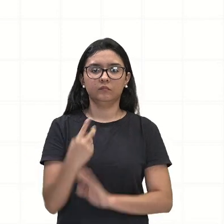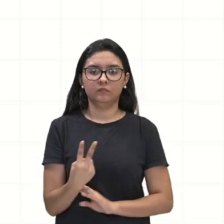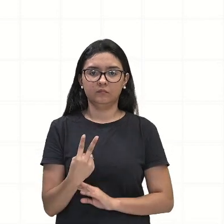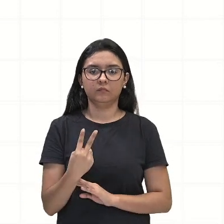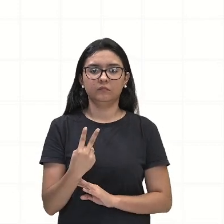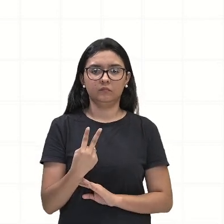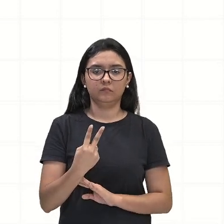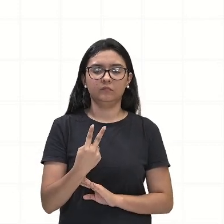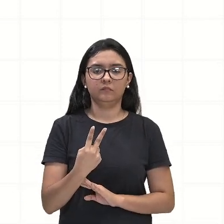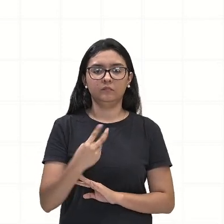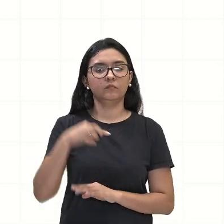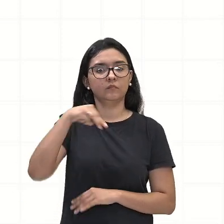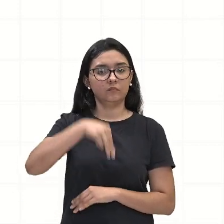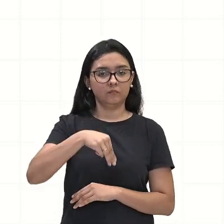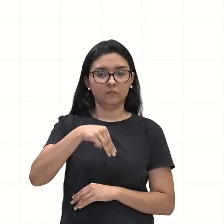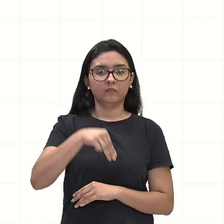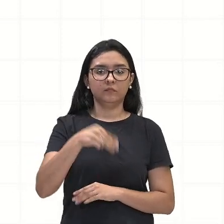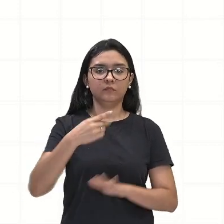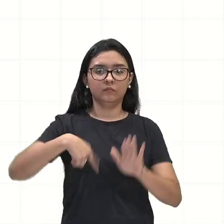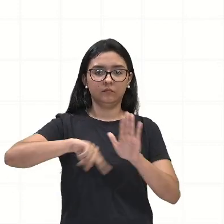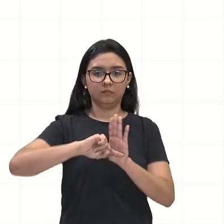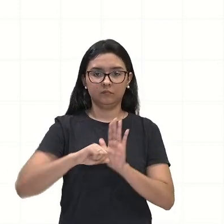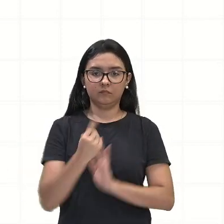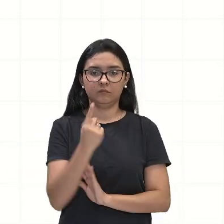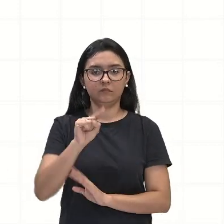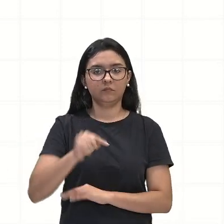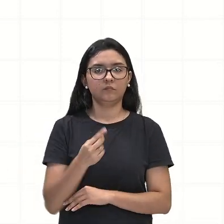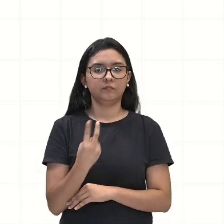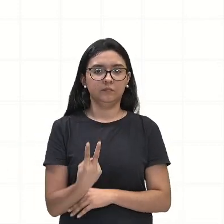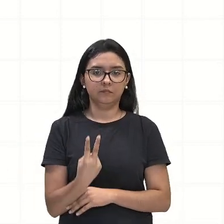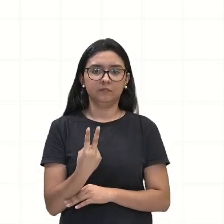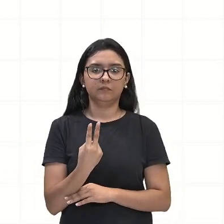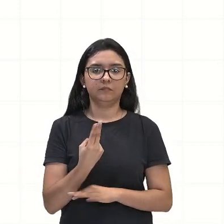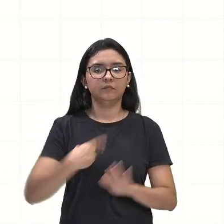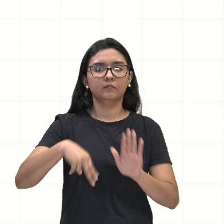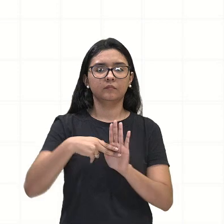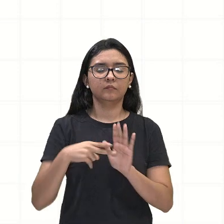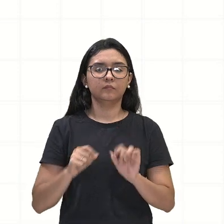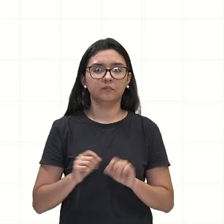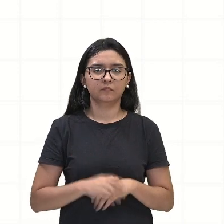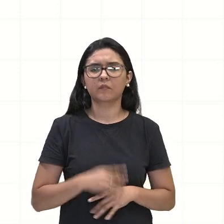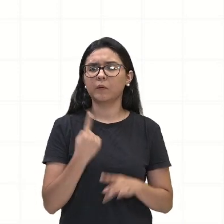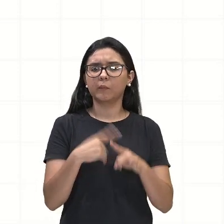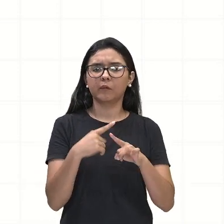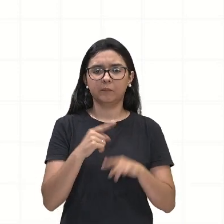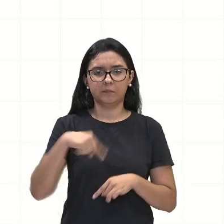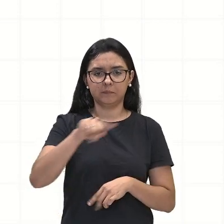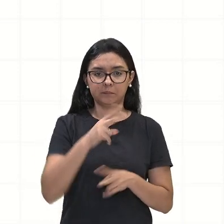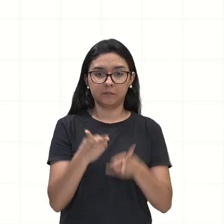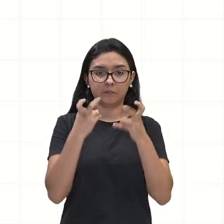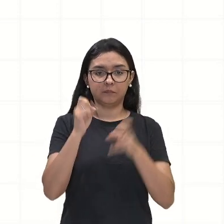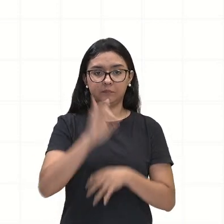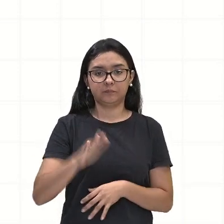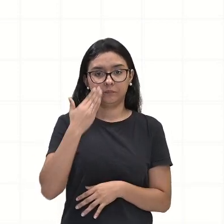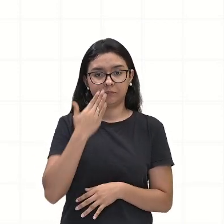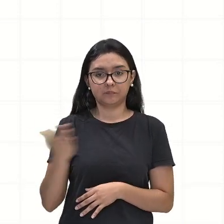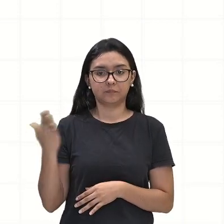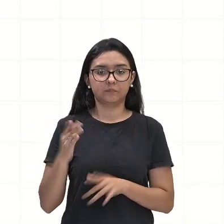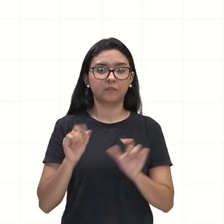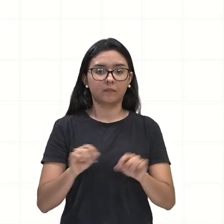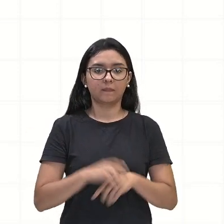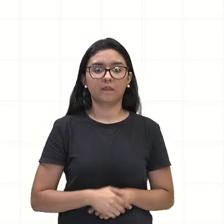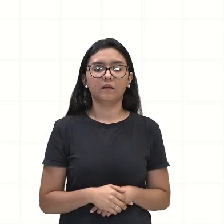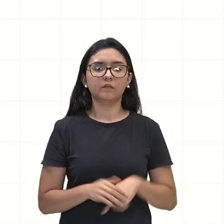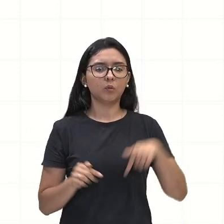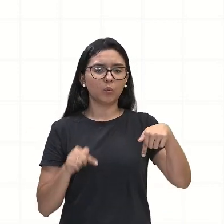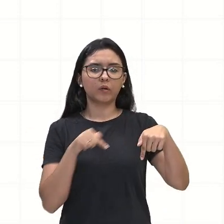vai ser 2 metros menos 1,2. Por quê? Observe aqui na imagem ó, que o Q está